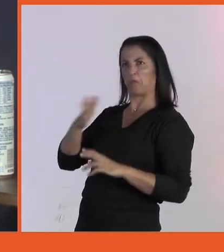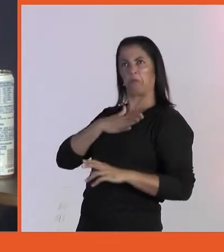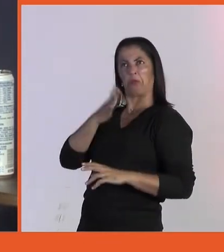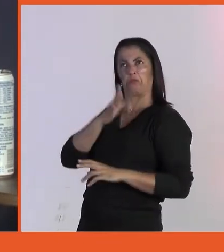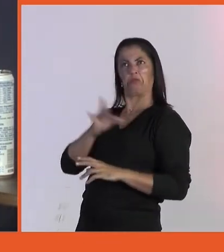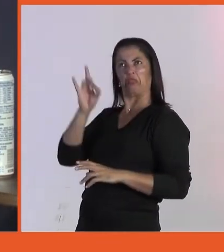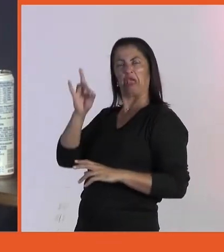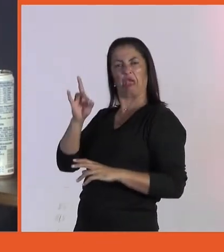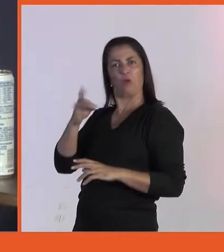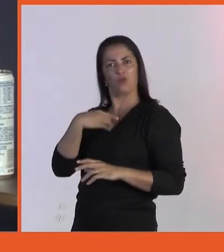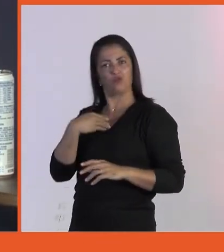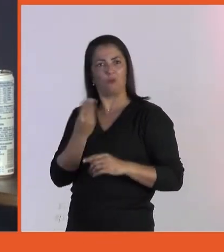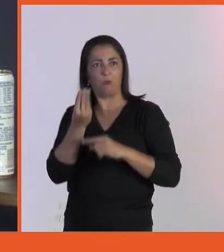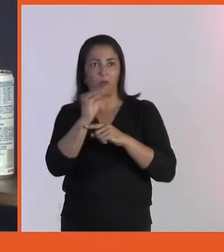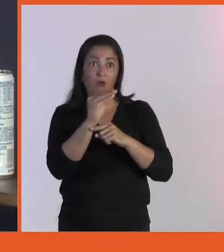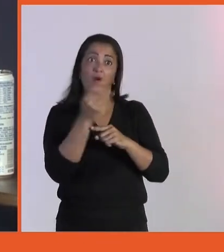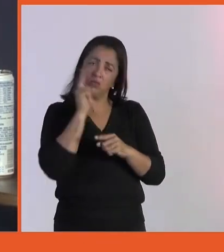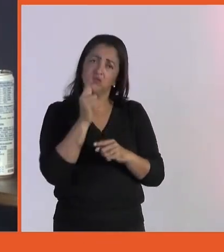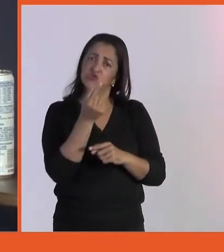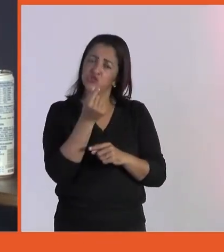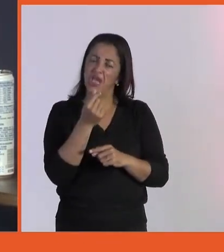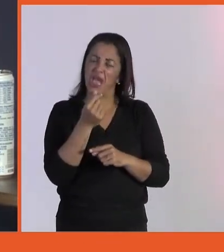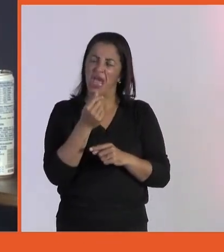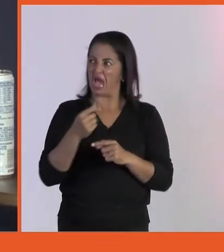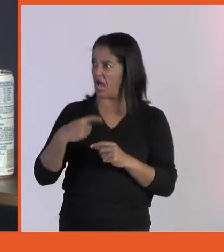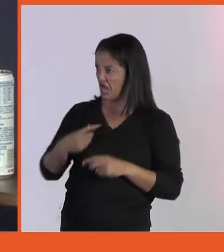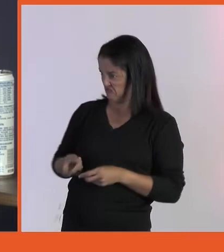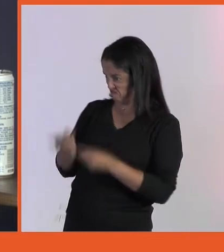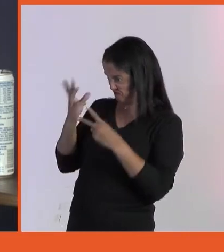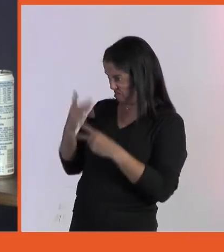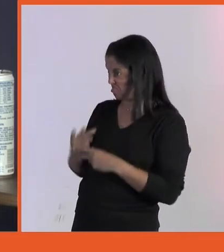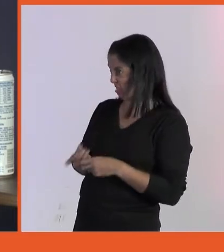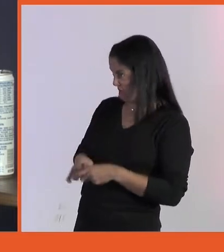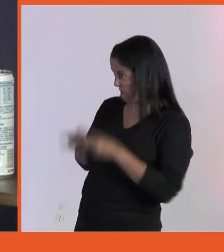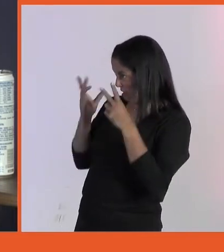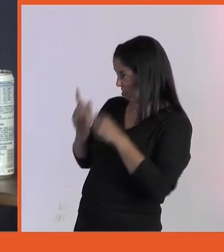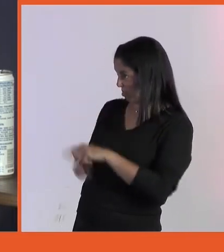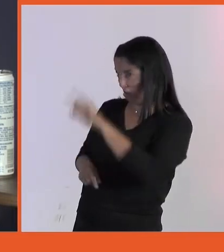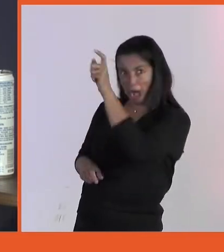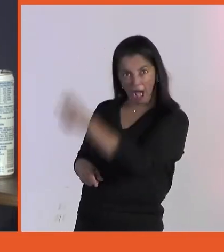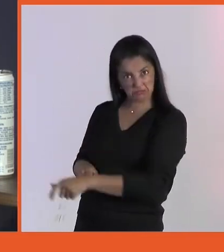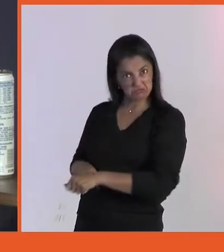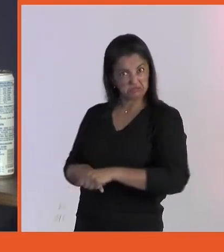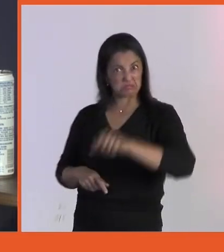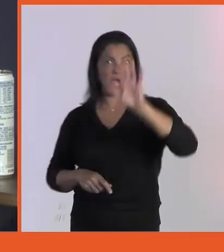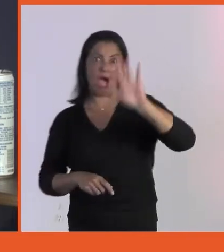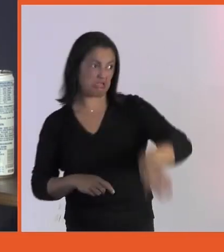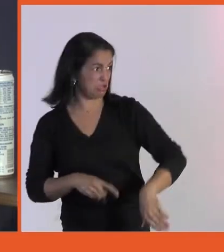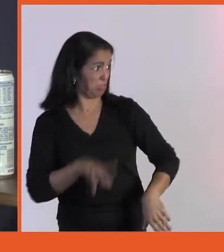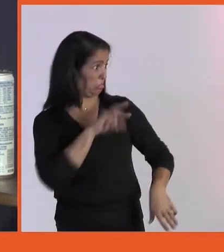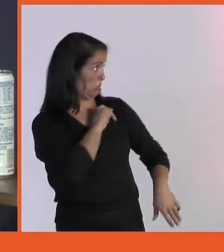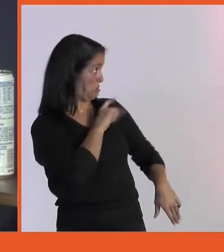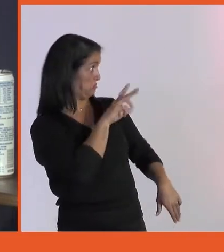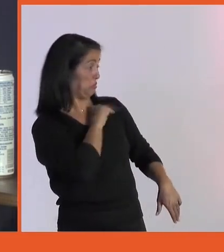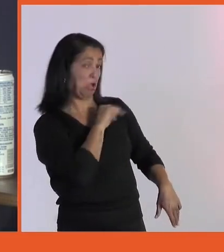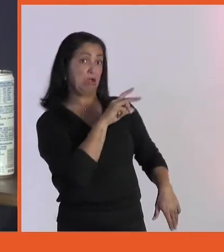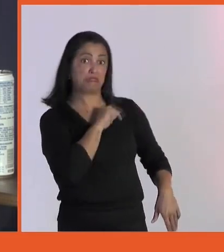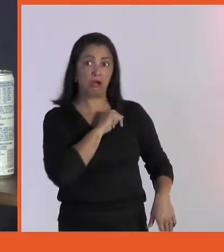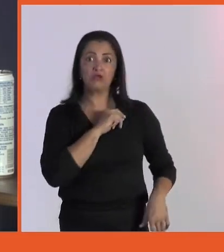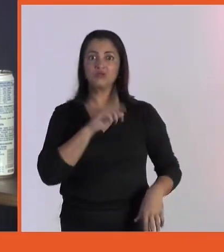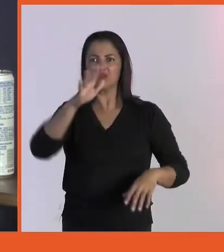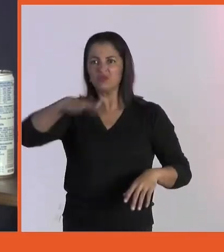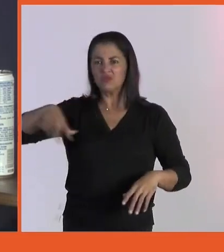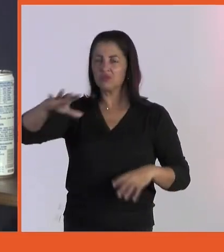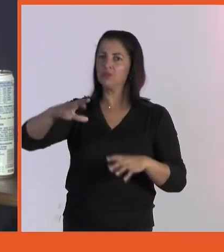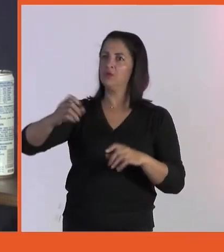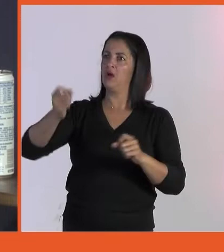tá vendendo. Eu tô vendido, sim, ué, eu preciso pagar minha conta, o que eu vou fazer? Mas isso aí mostra a maturidade da própria comunidade